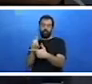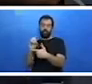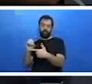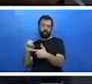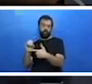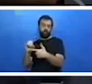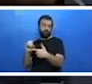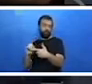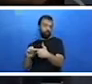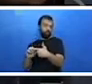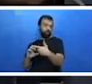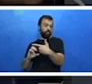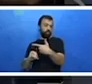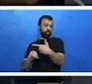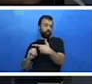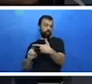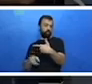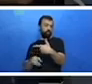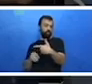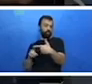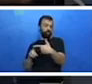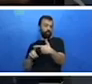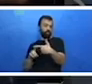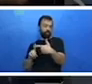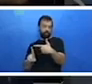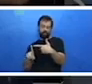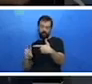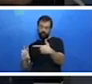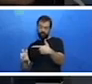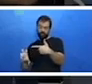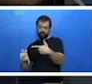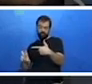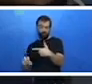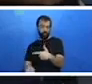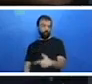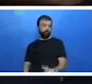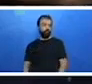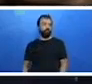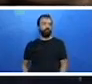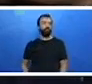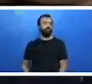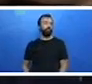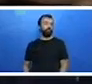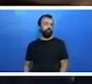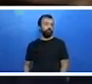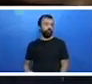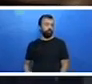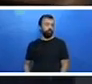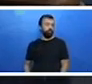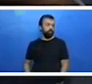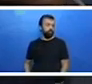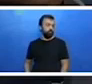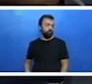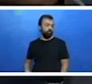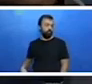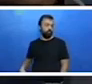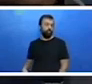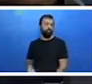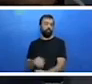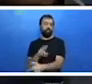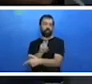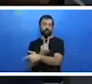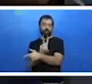escrita, 15 centésimos. Com o 27, mesma coisa. Eu vou dividir